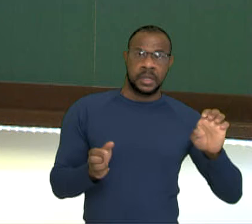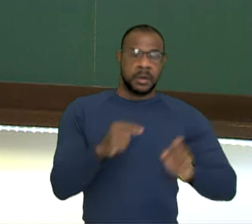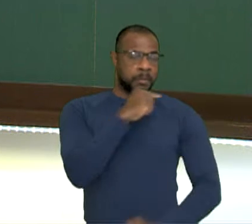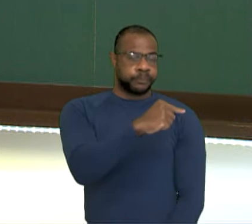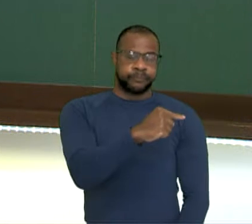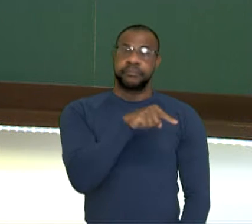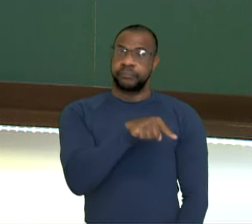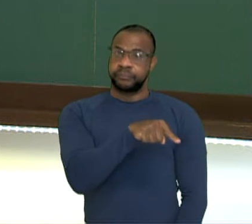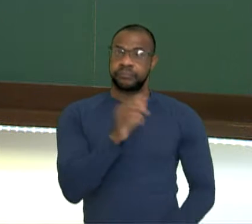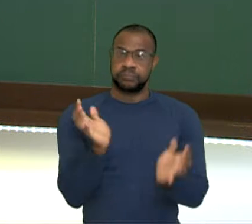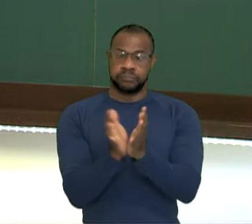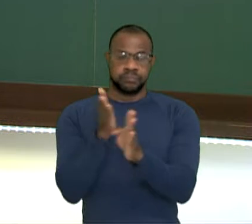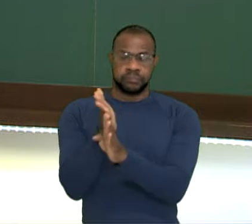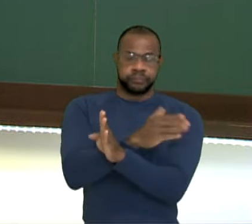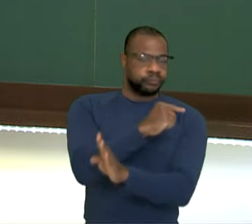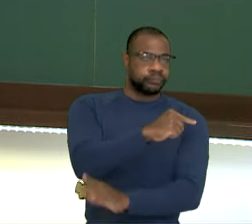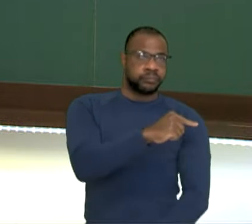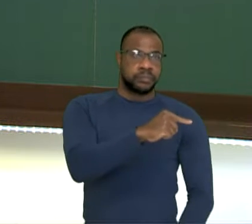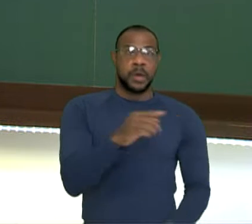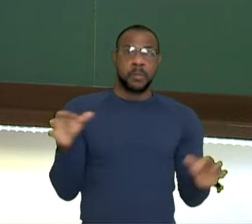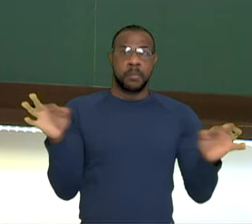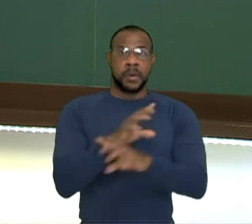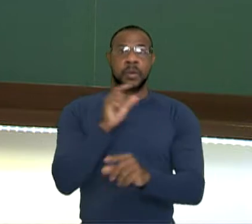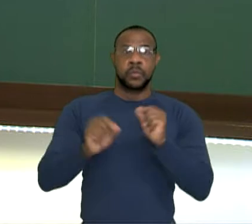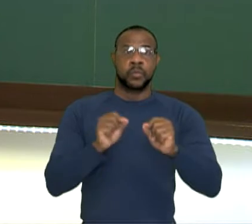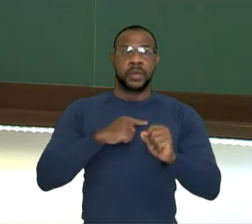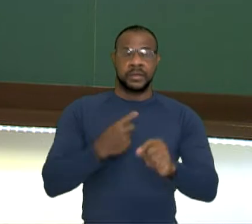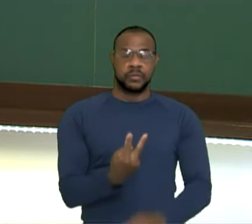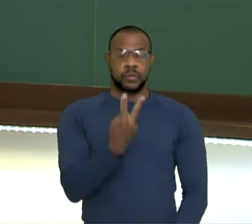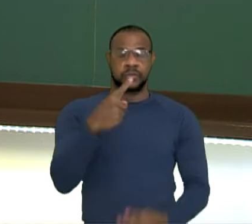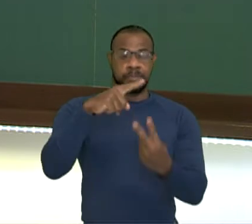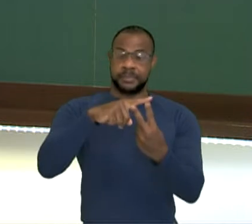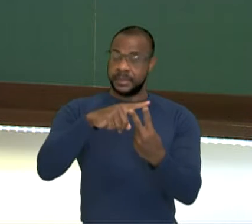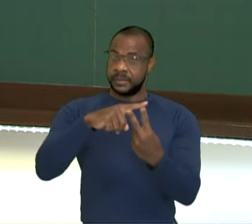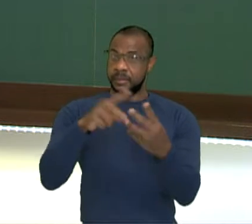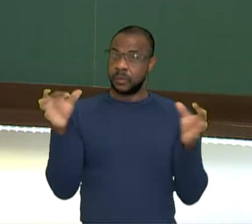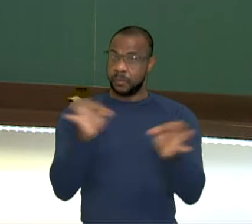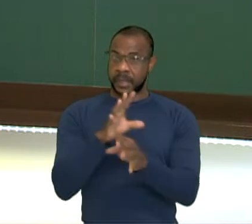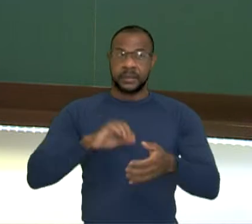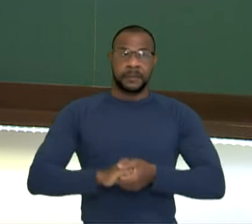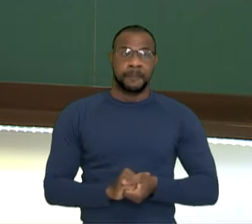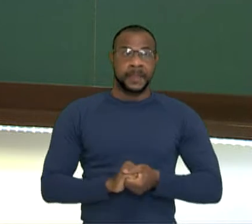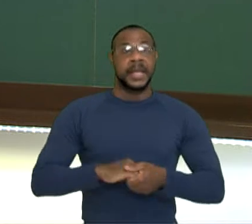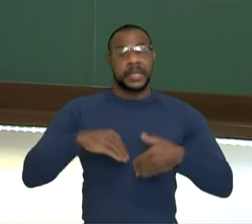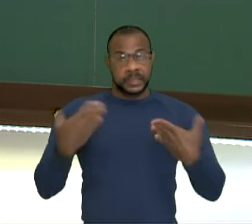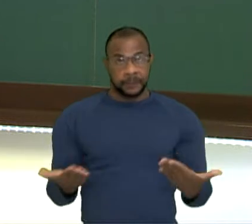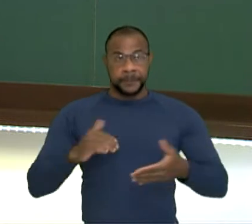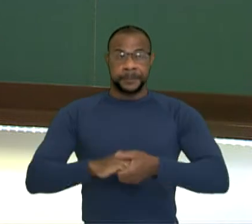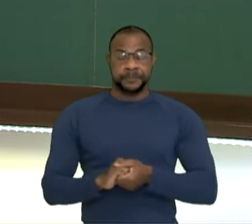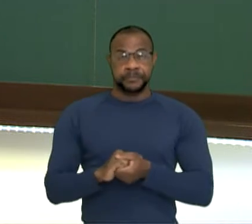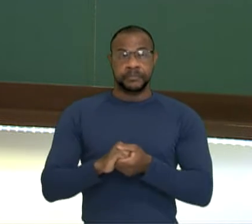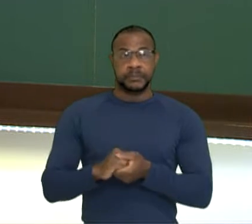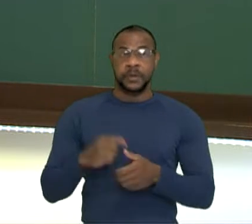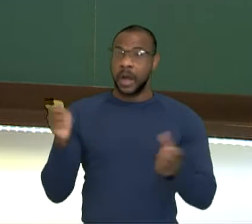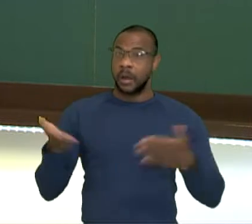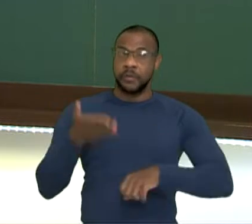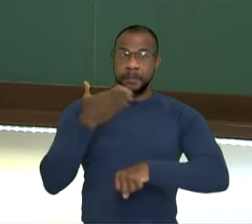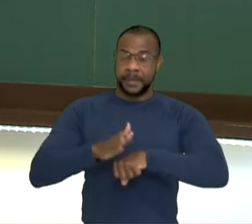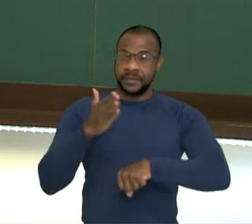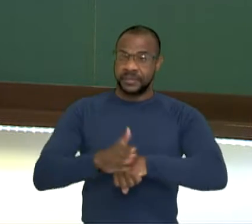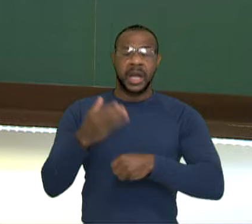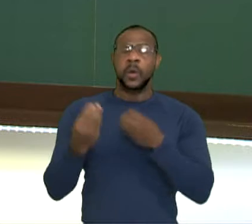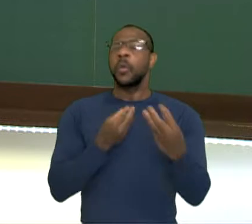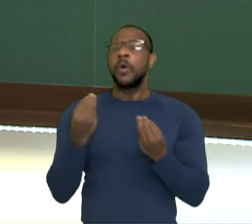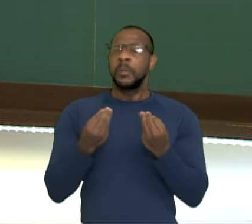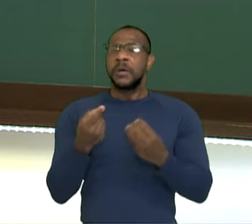negativo. Mas o meu período completo, ele é de 2π, tá? Aí nós vamos praticar isso,